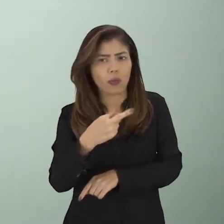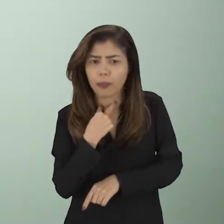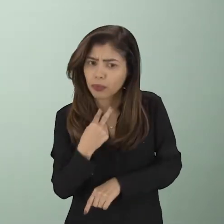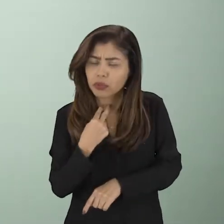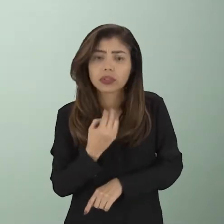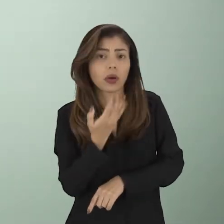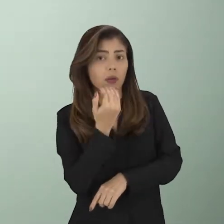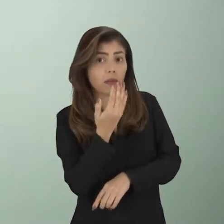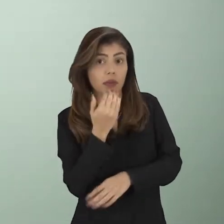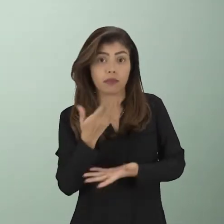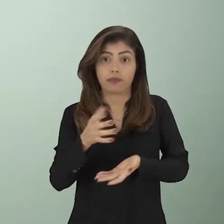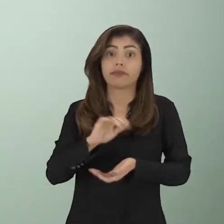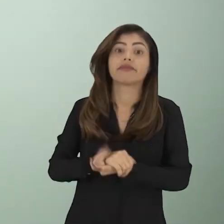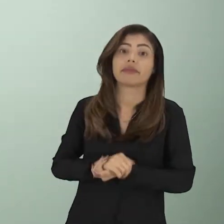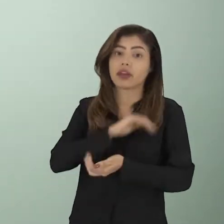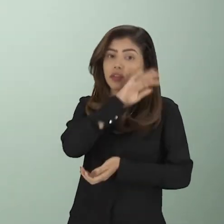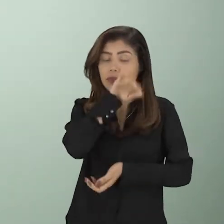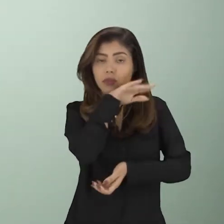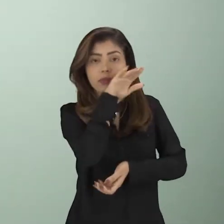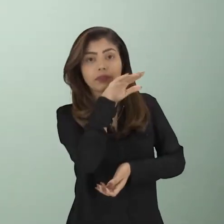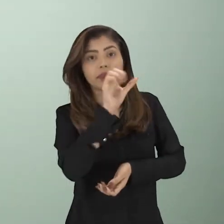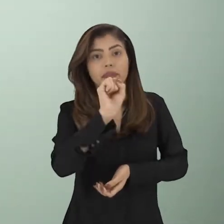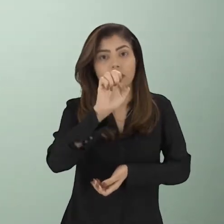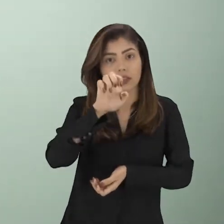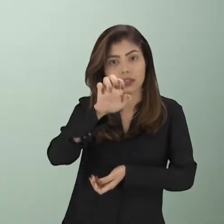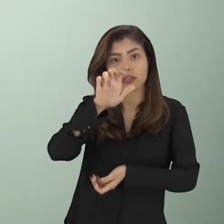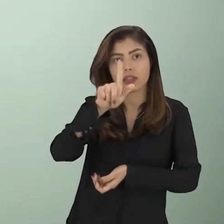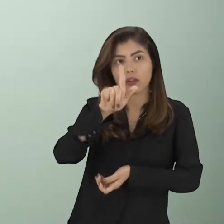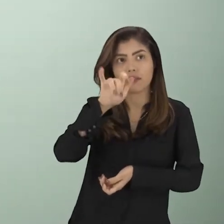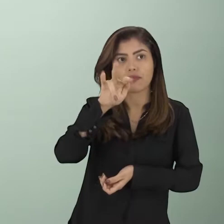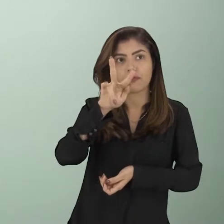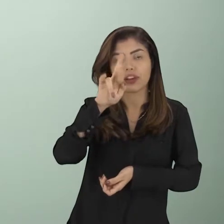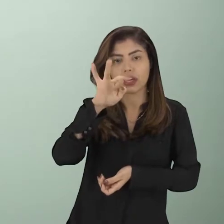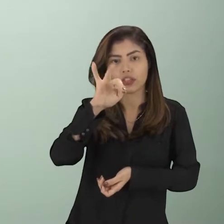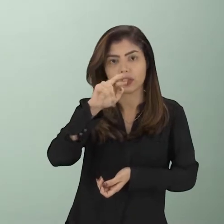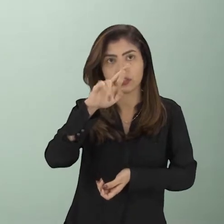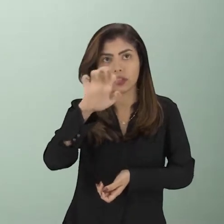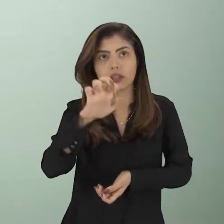animal silvestre, crime ambiental. Então, um exemplo disso, né?